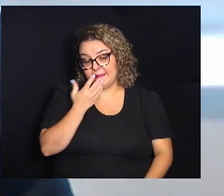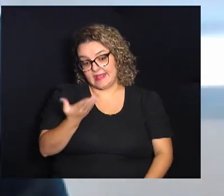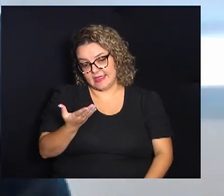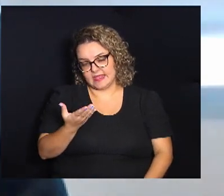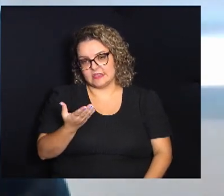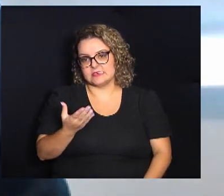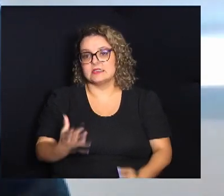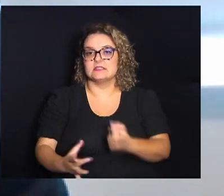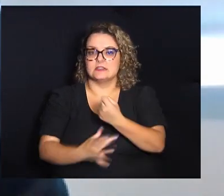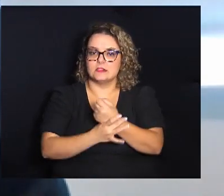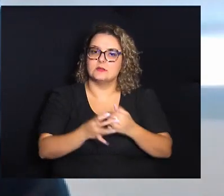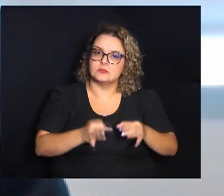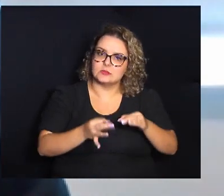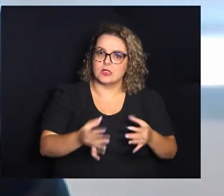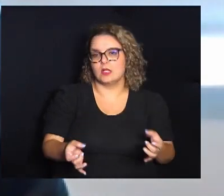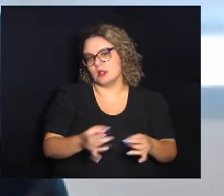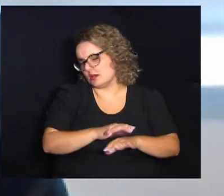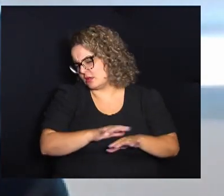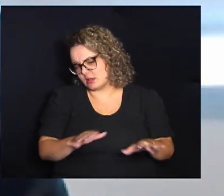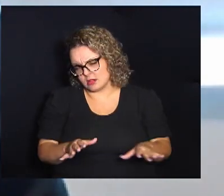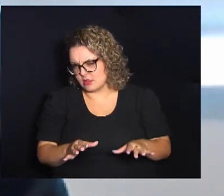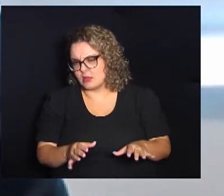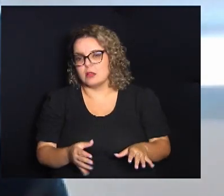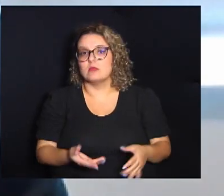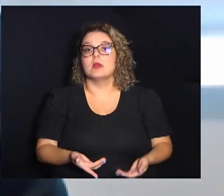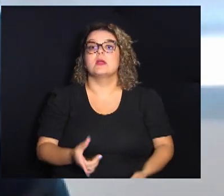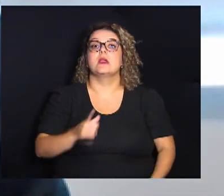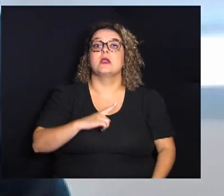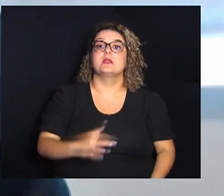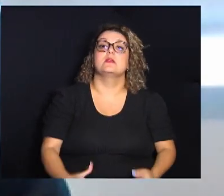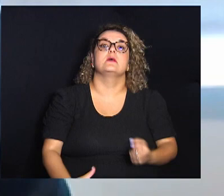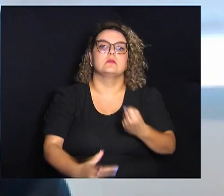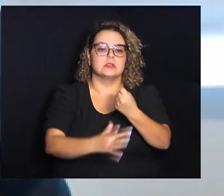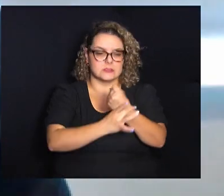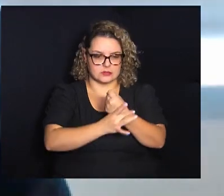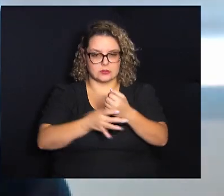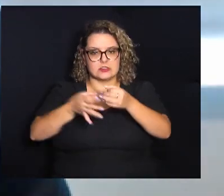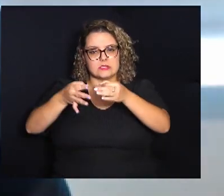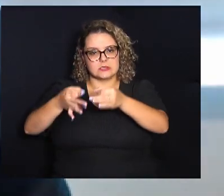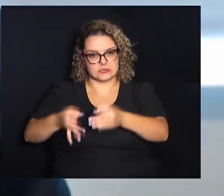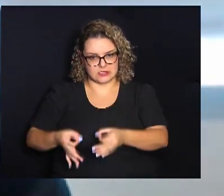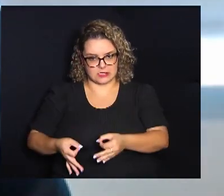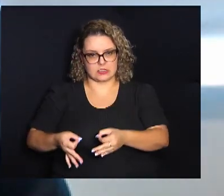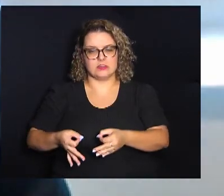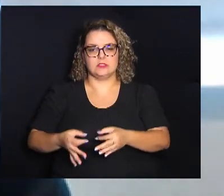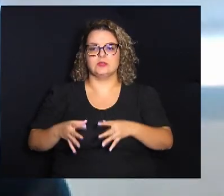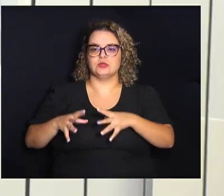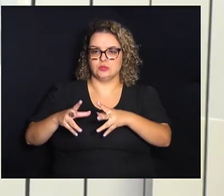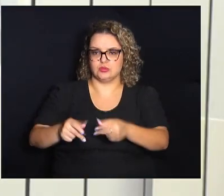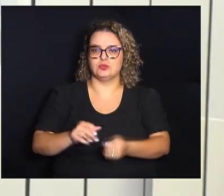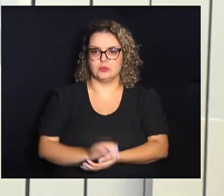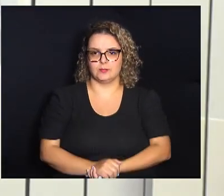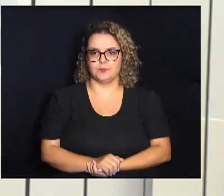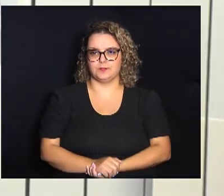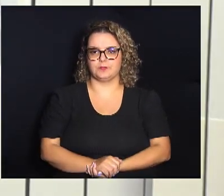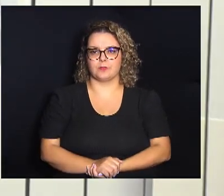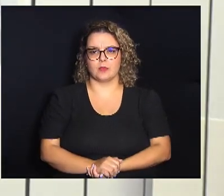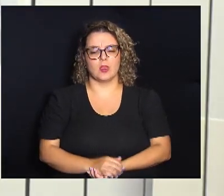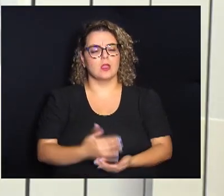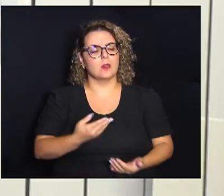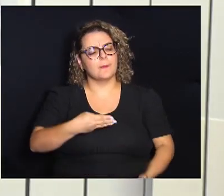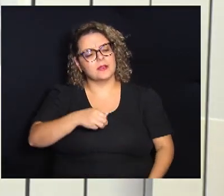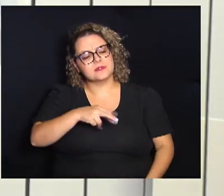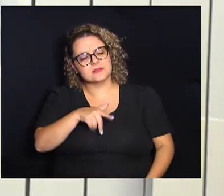acaba se esvaindo e elas, de fato, podem operar aqui de uma forma mais segura. Ô Marcelo, com esta